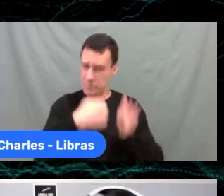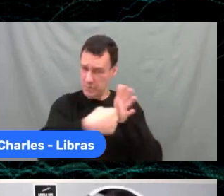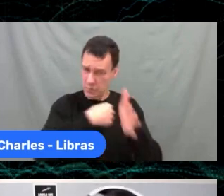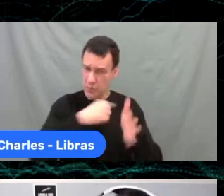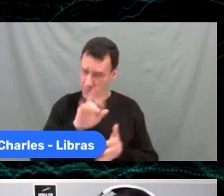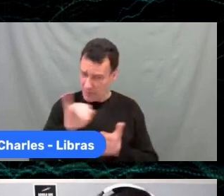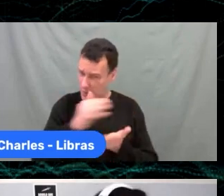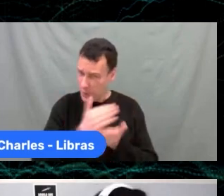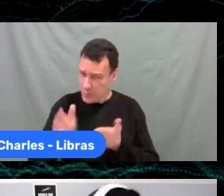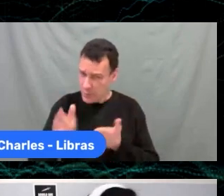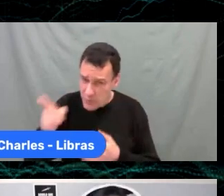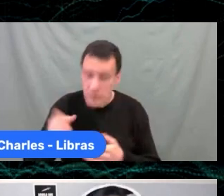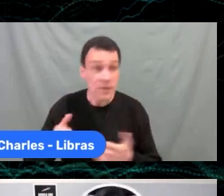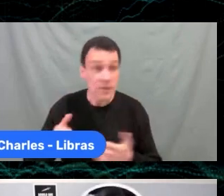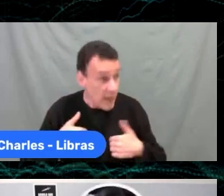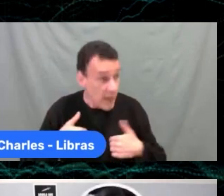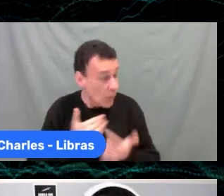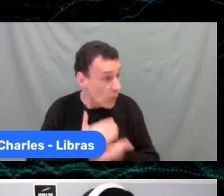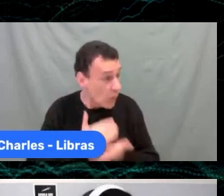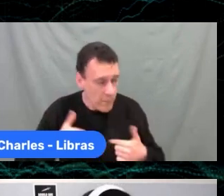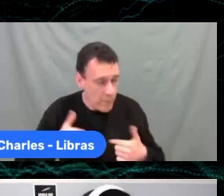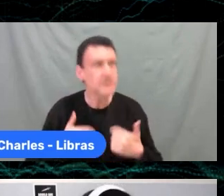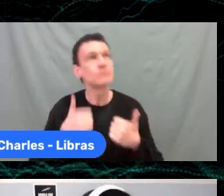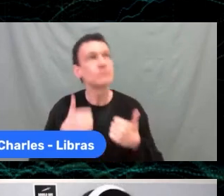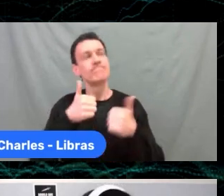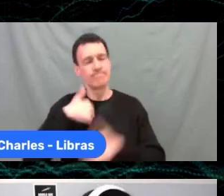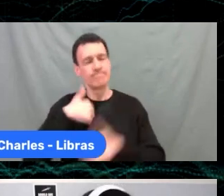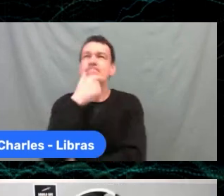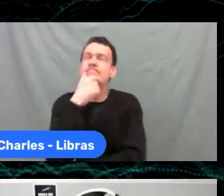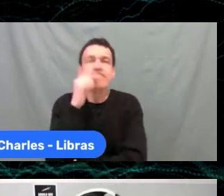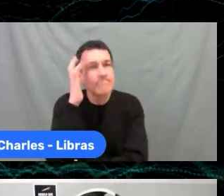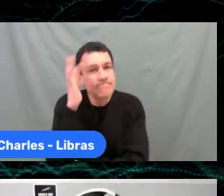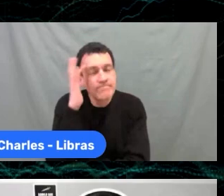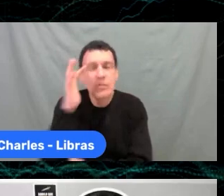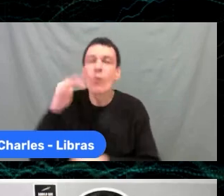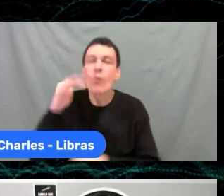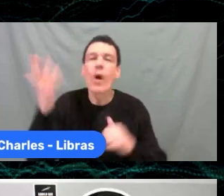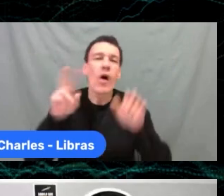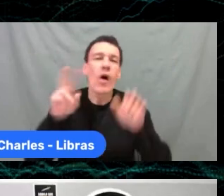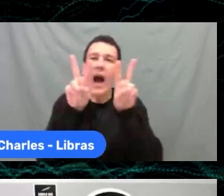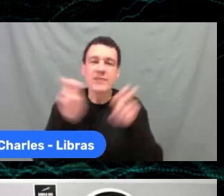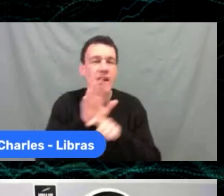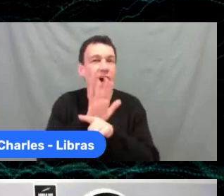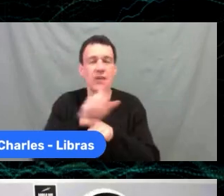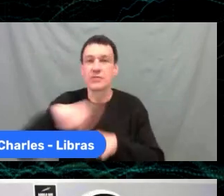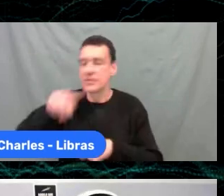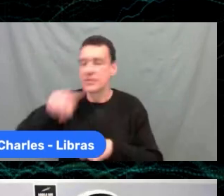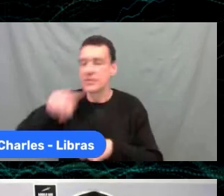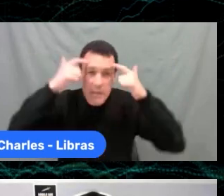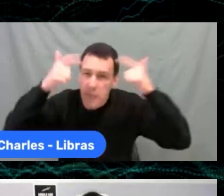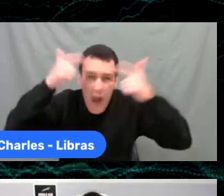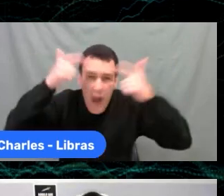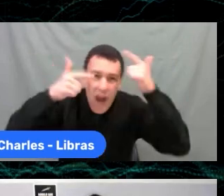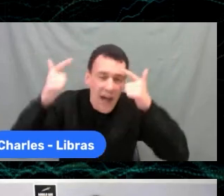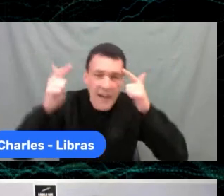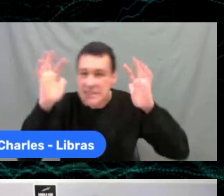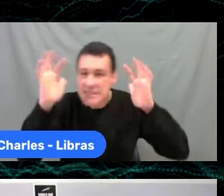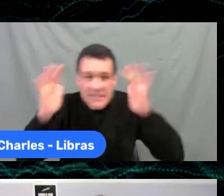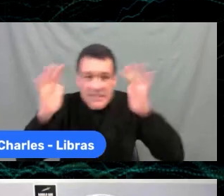ok, então vamos pensar num assunto que seja para aquecer os motores desse evento, porque tem uma